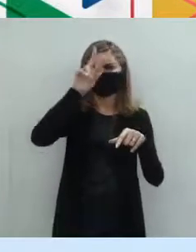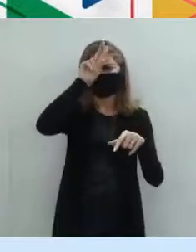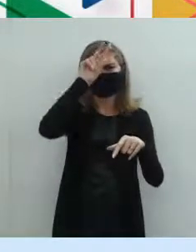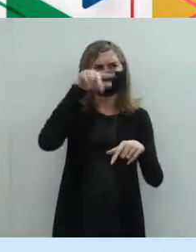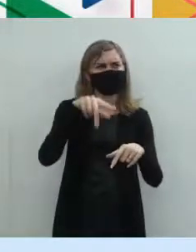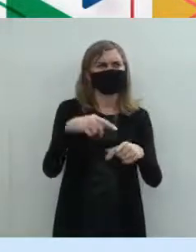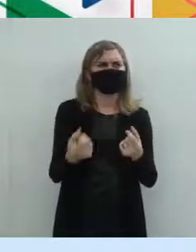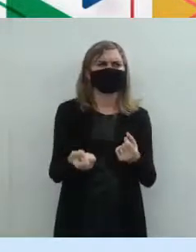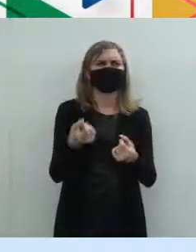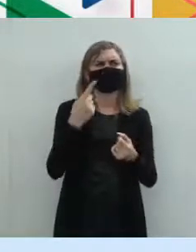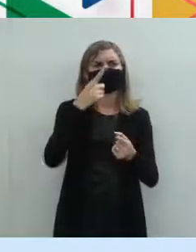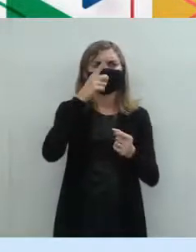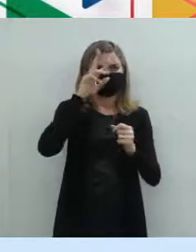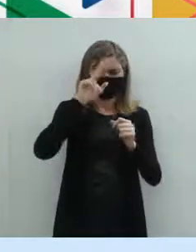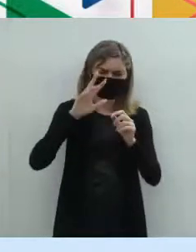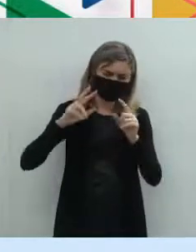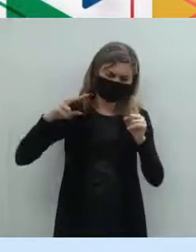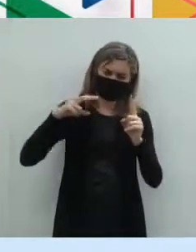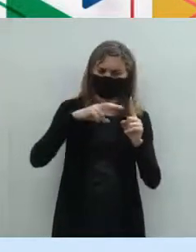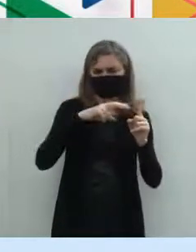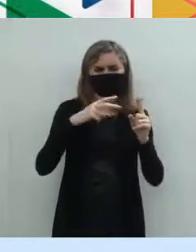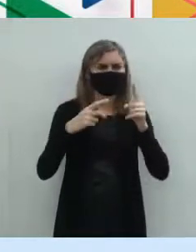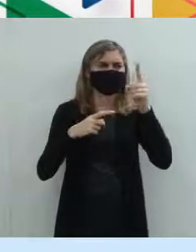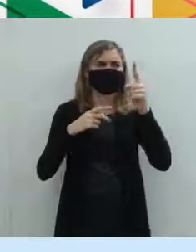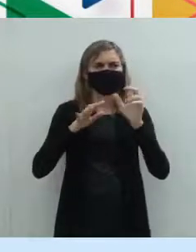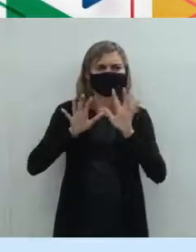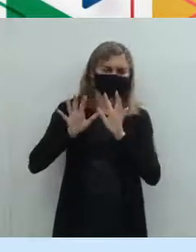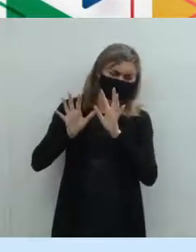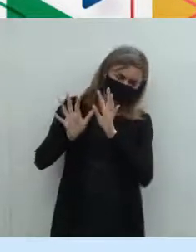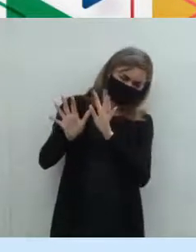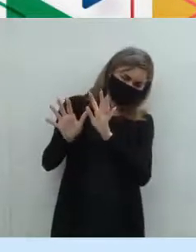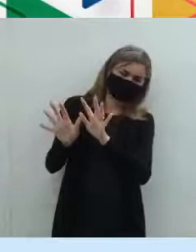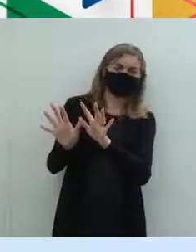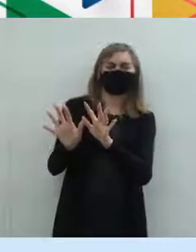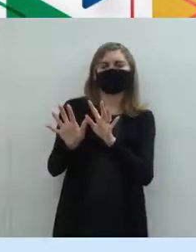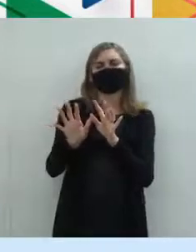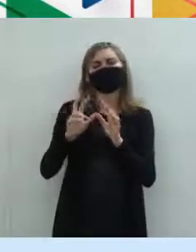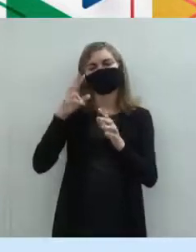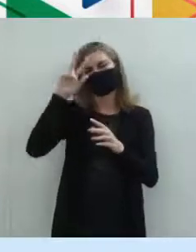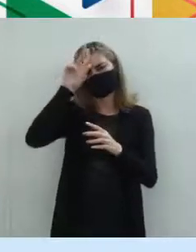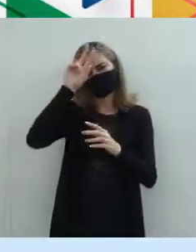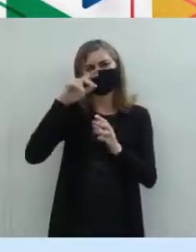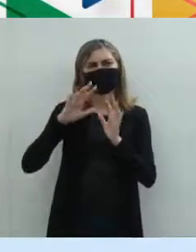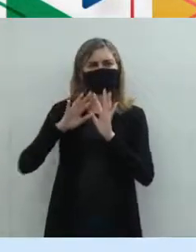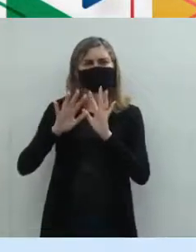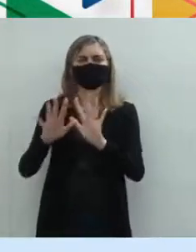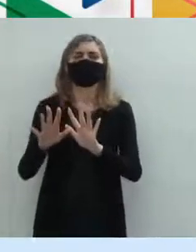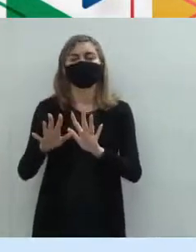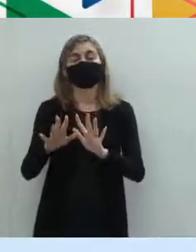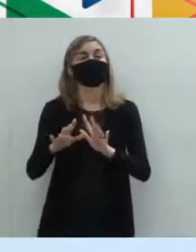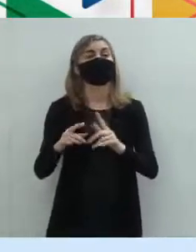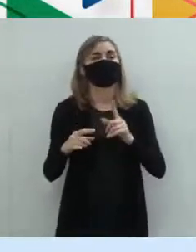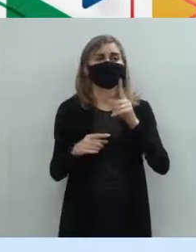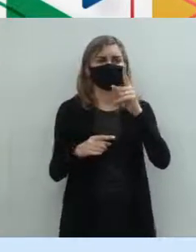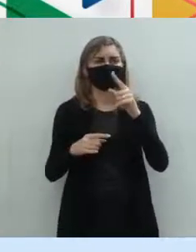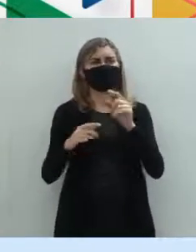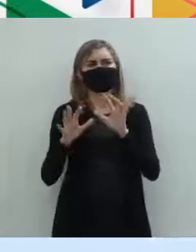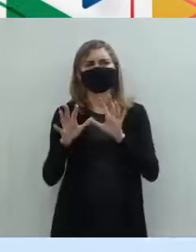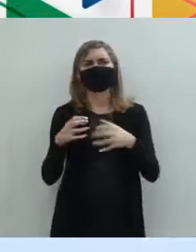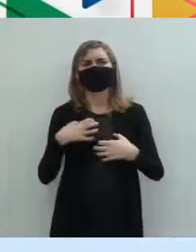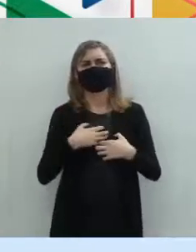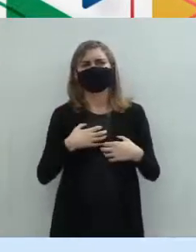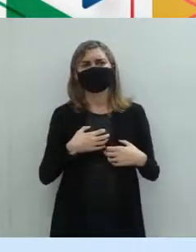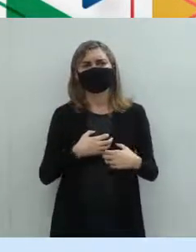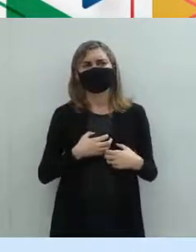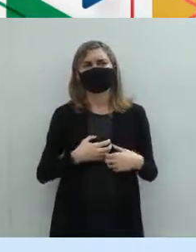você olha, e ele tá lutando ali com o besouro, ele tá empurrando o besouro parece que tá empurrando ele. E aí aquela sensação